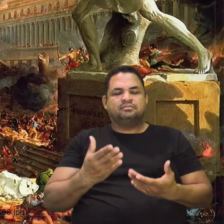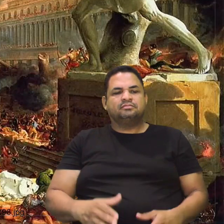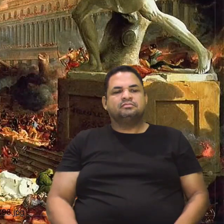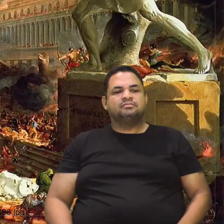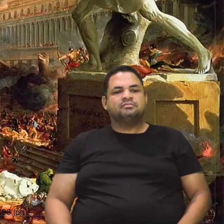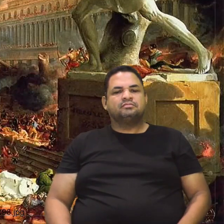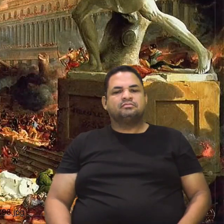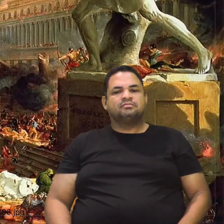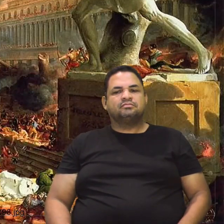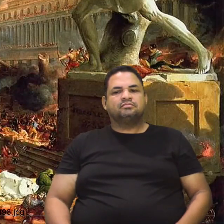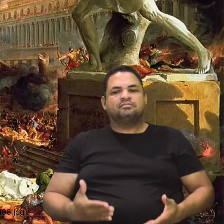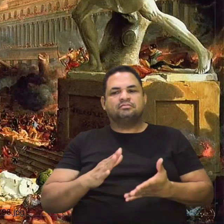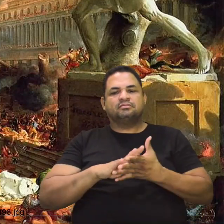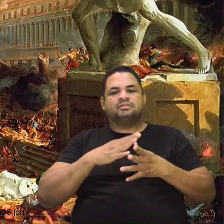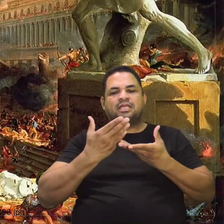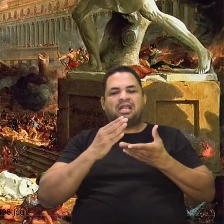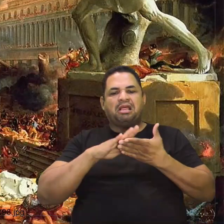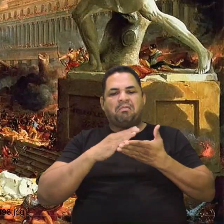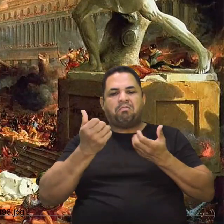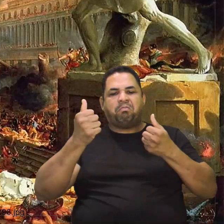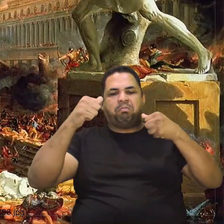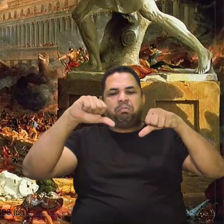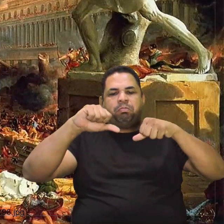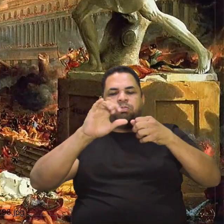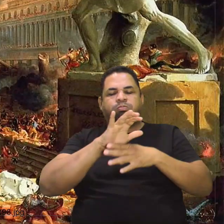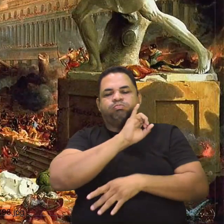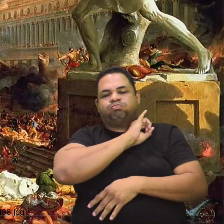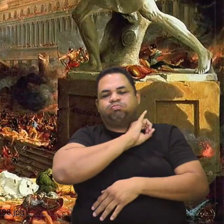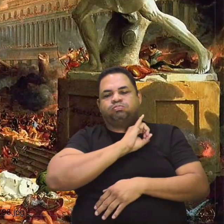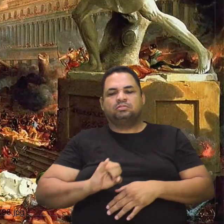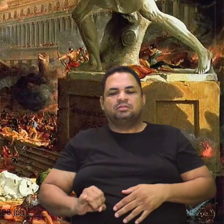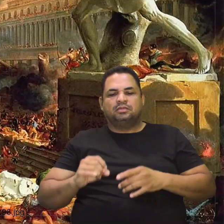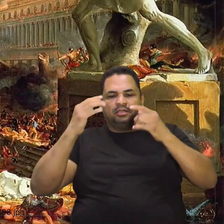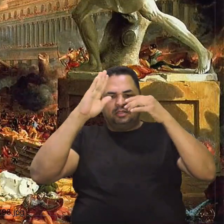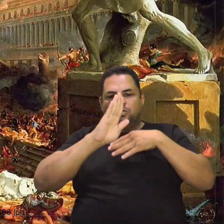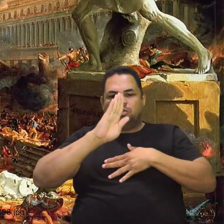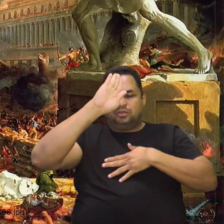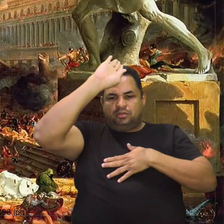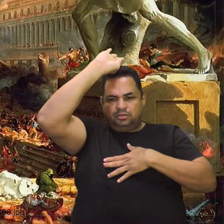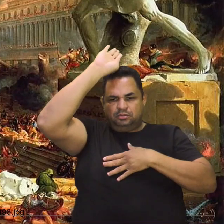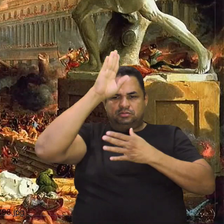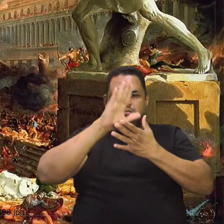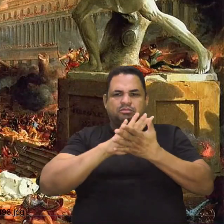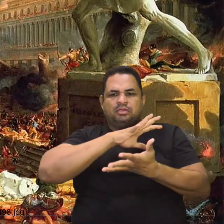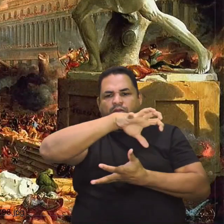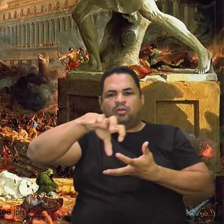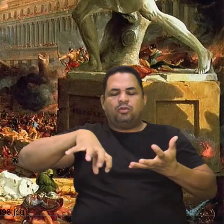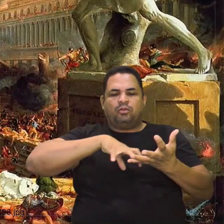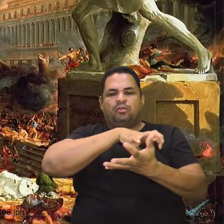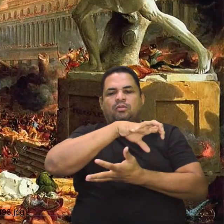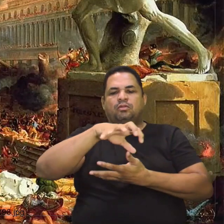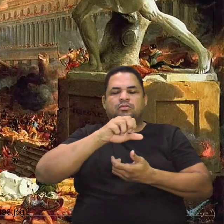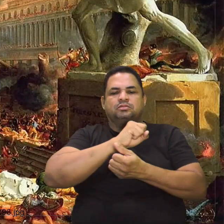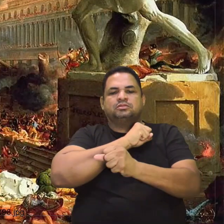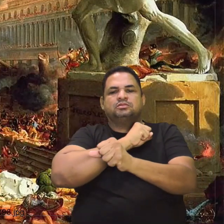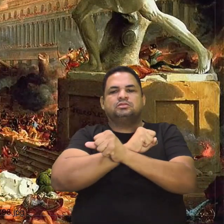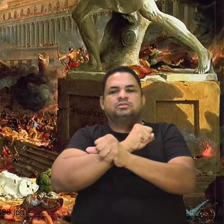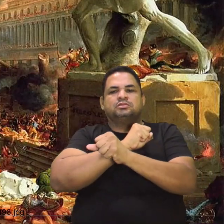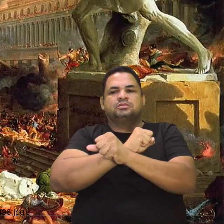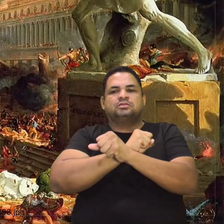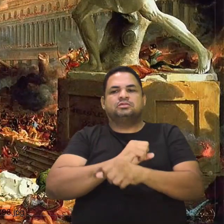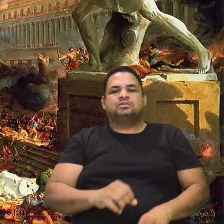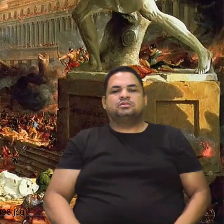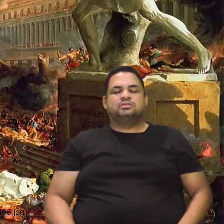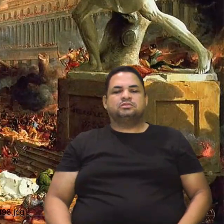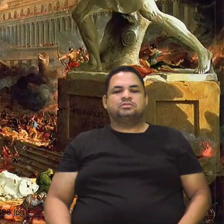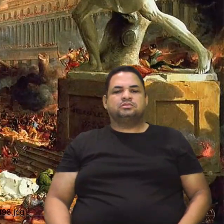a desconstrução do Império Romano, quando vai haver, de fato, uma revolta dos escravos, que nada mais era dos